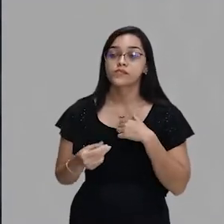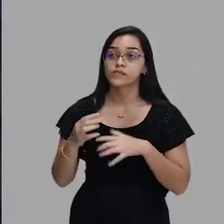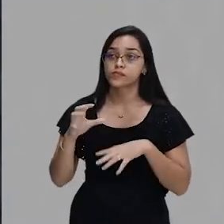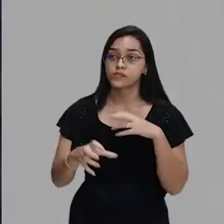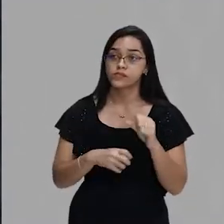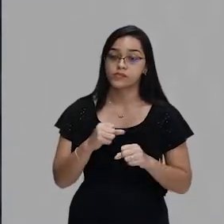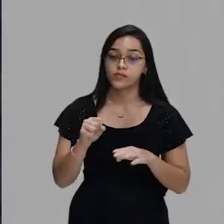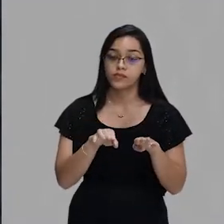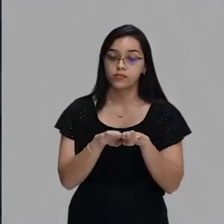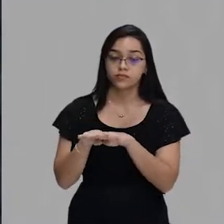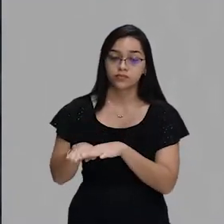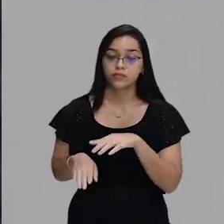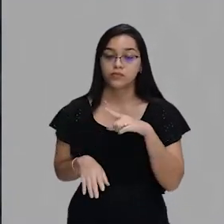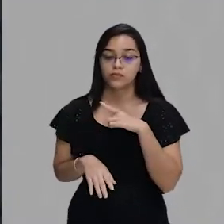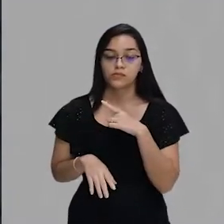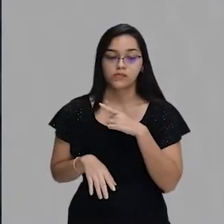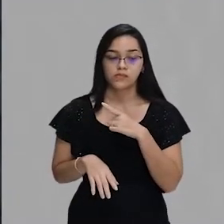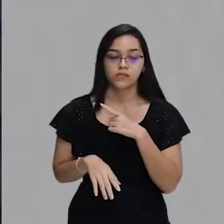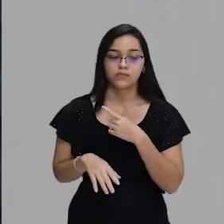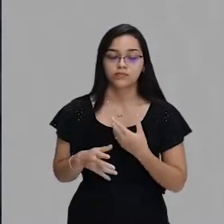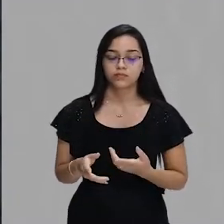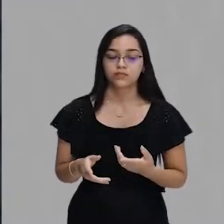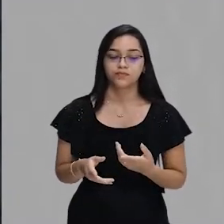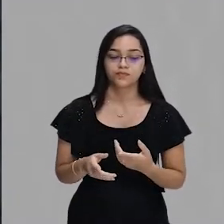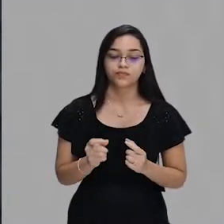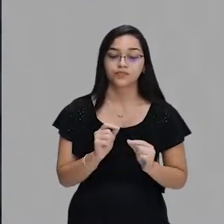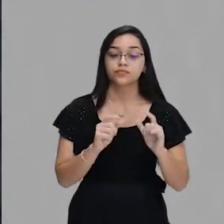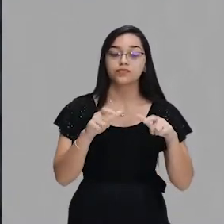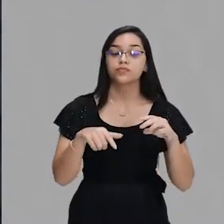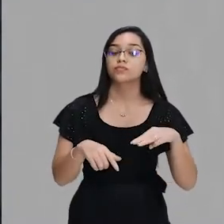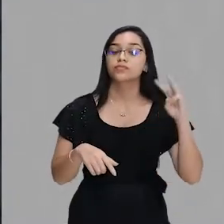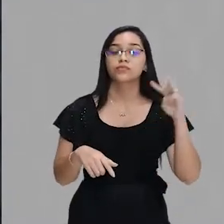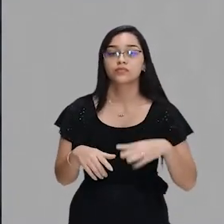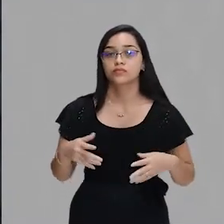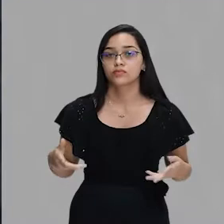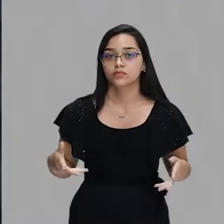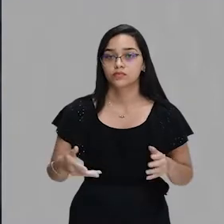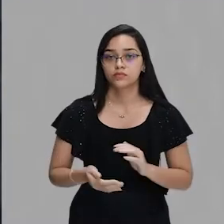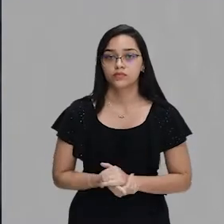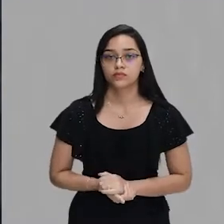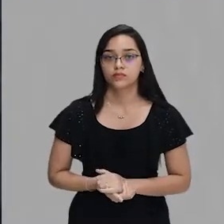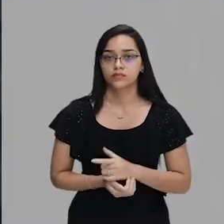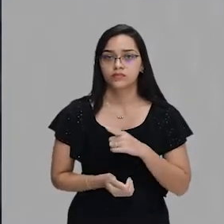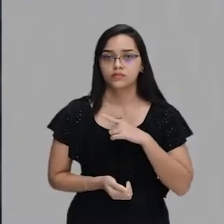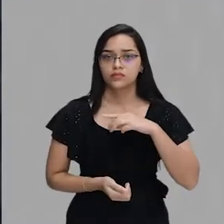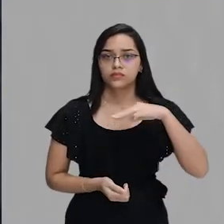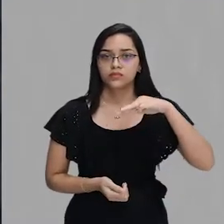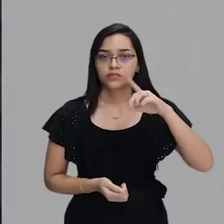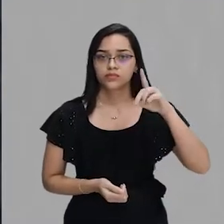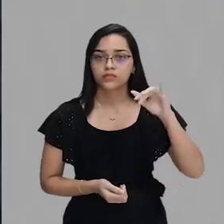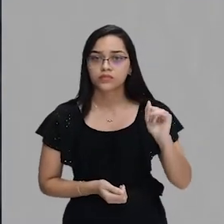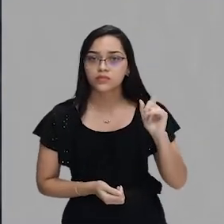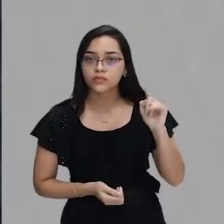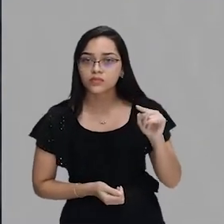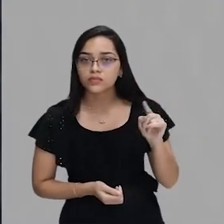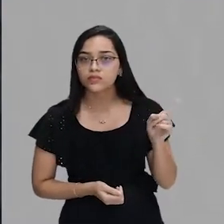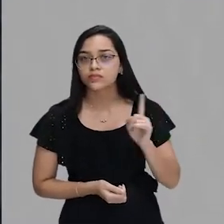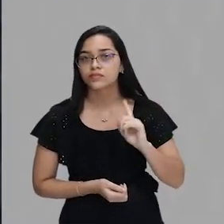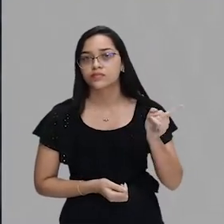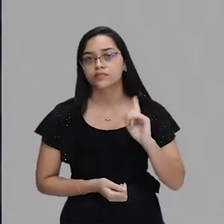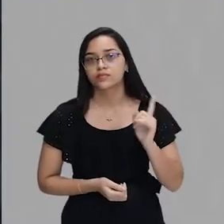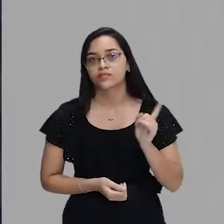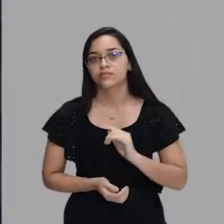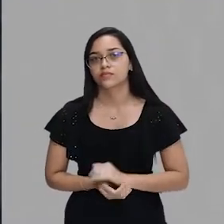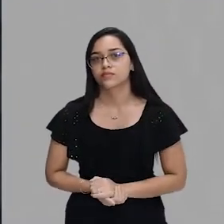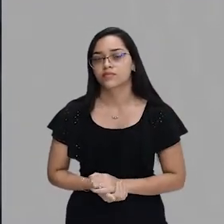buscar regularidade, certo? Eu vou atrás de quê? Eu vou atrás de média? Não vou atrás de média. Tá? Eu